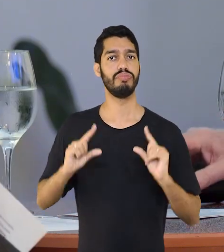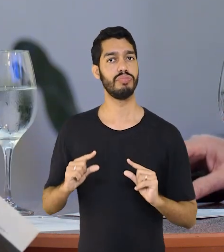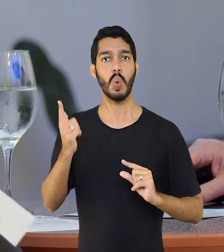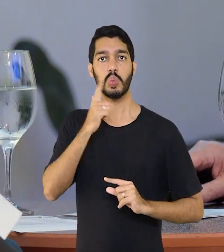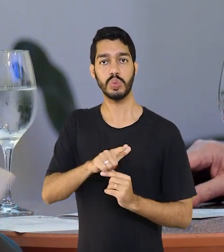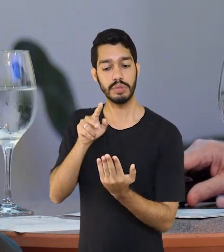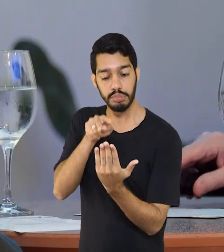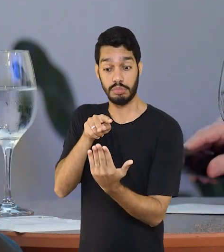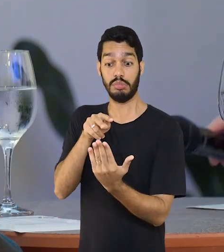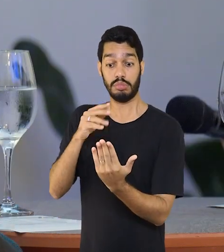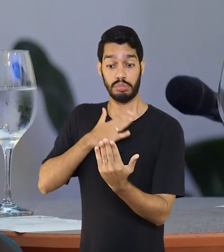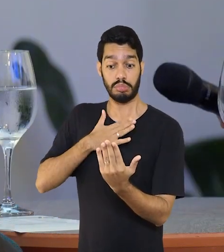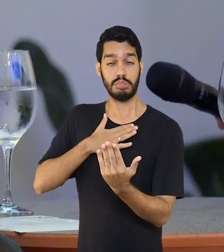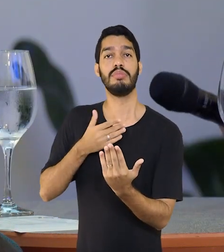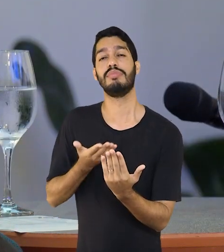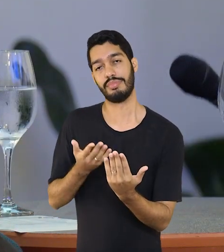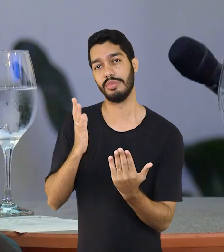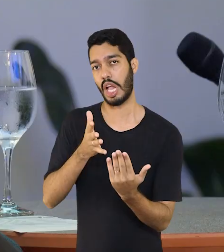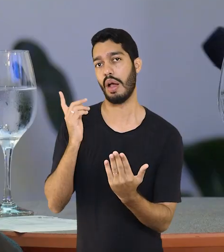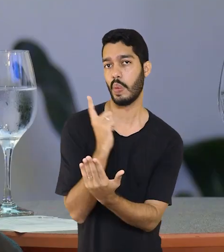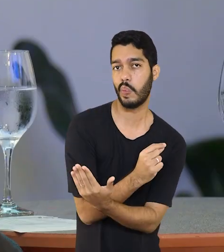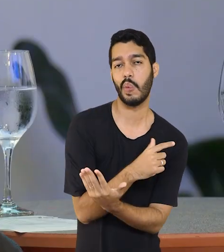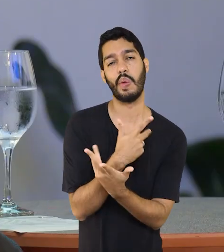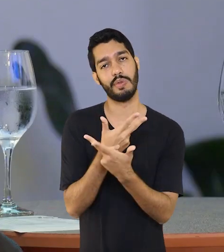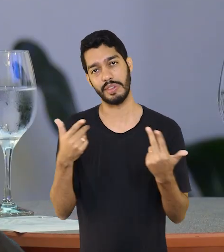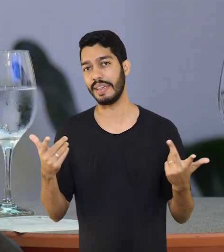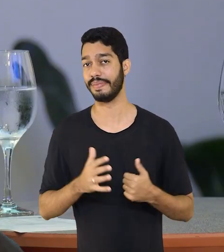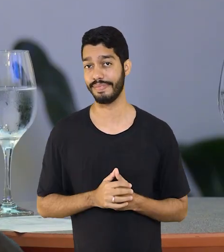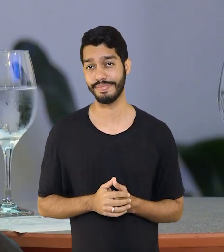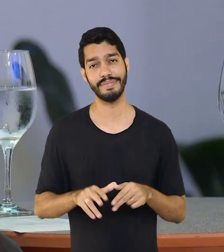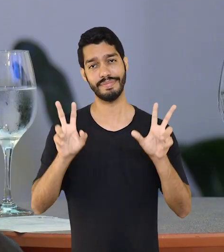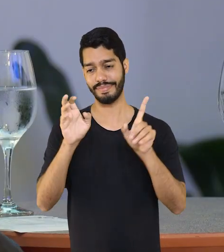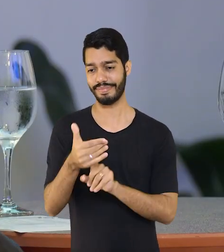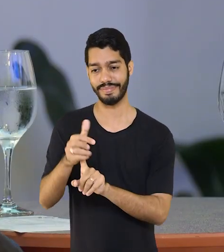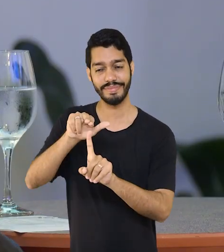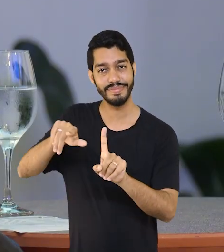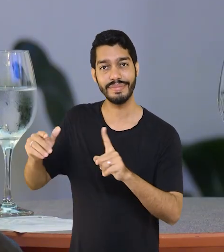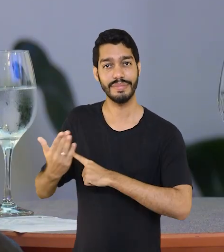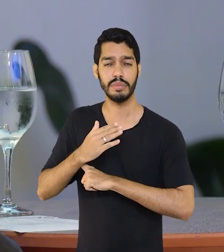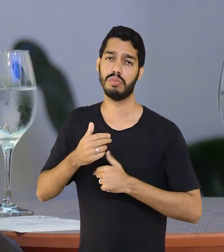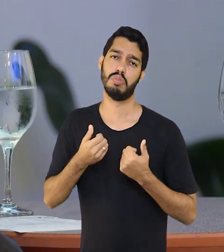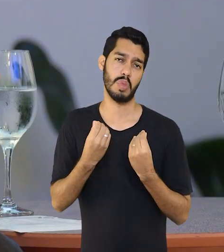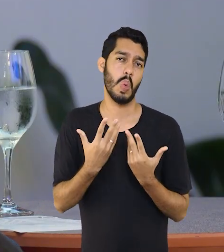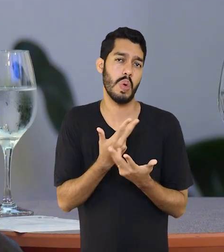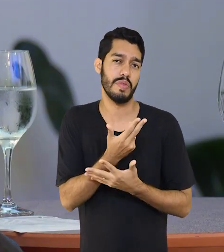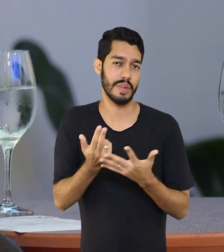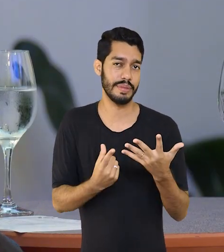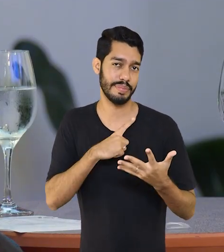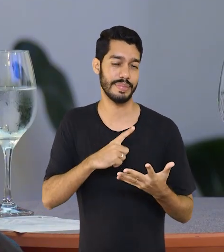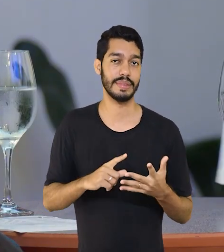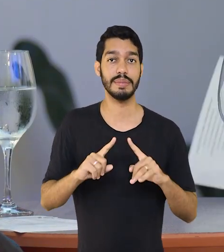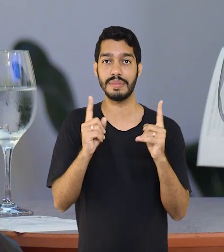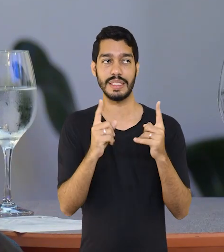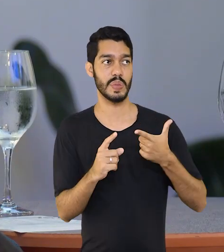né, de tecnologia são inúmeros, né, e tem uma outra área